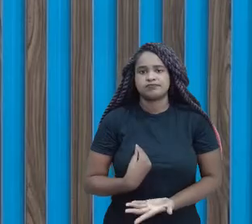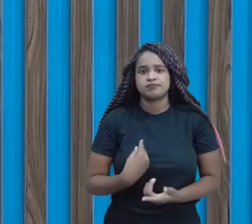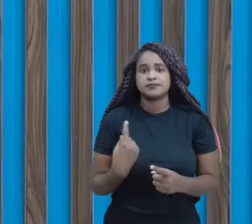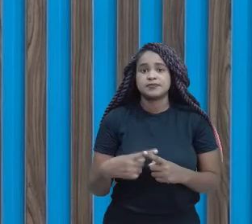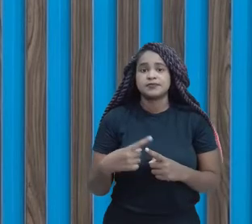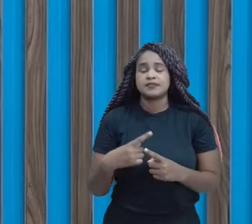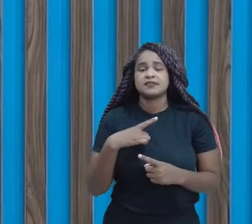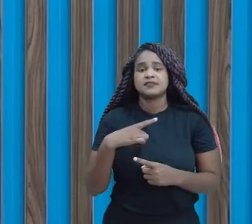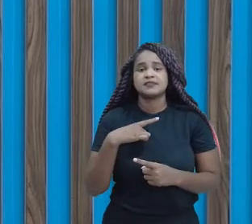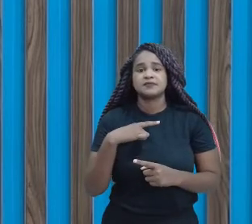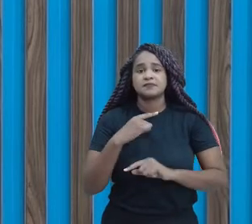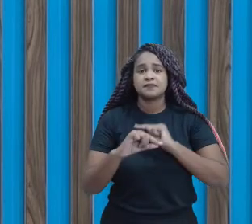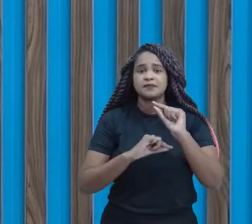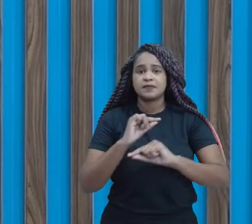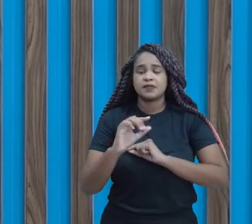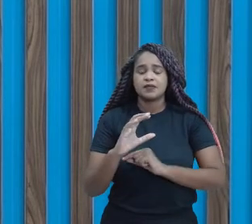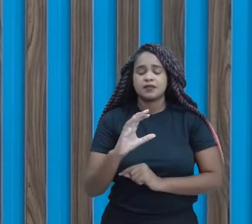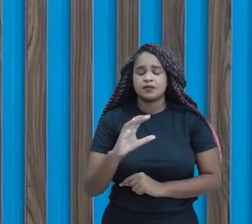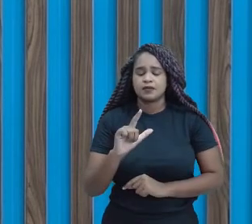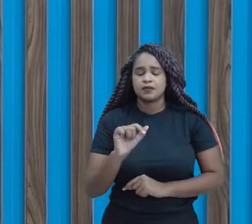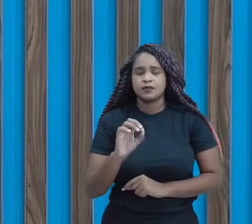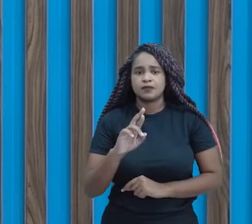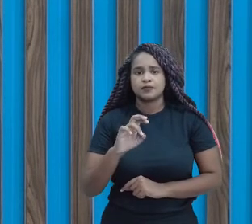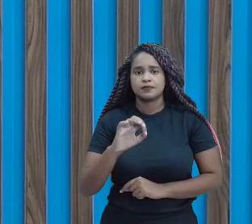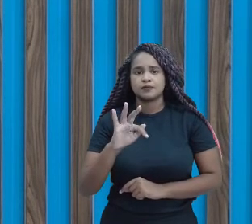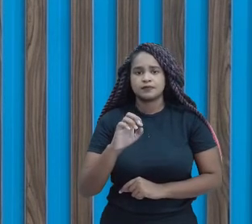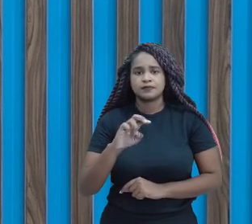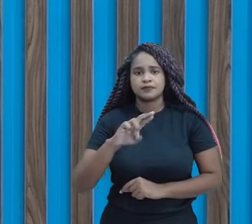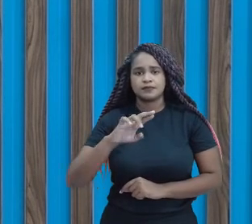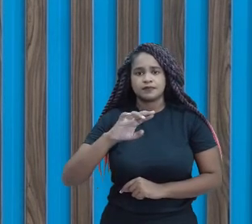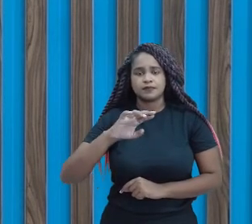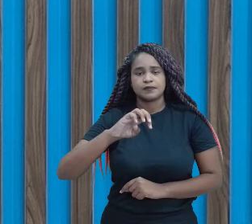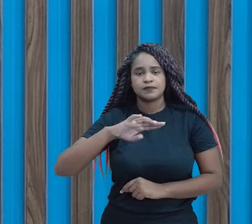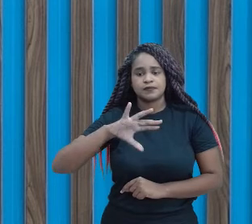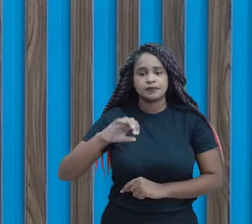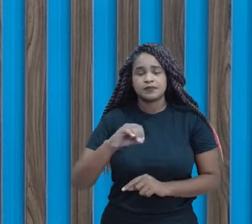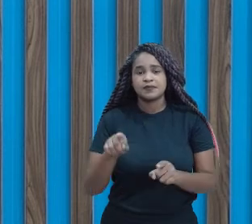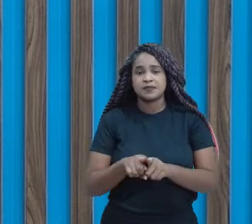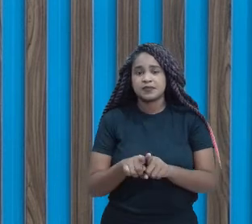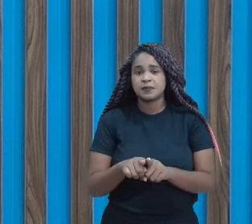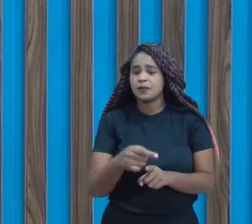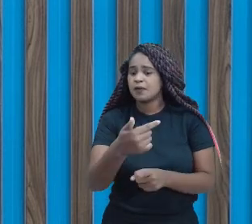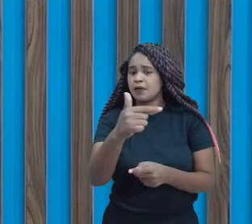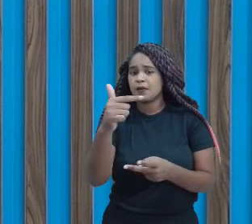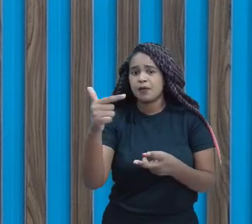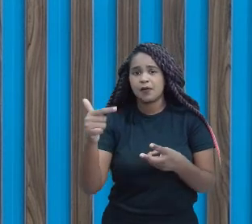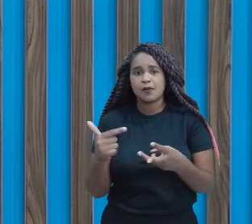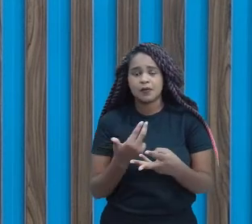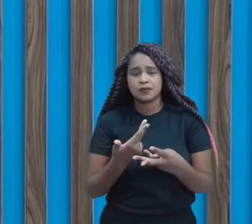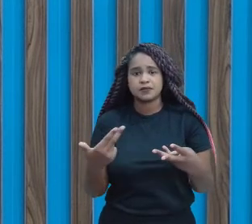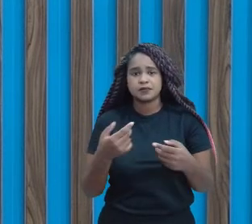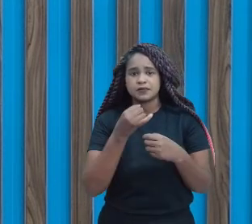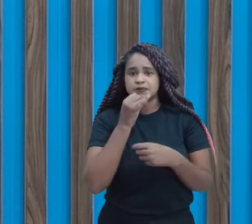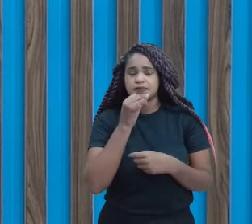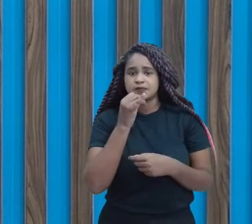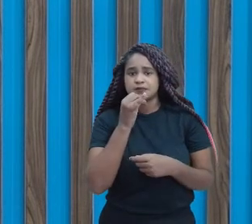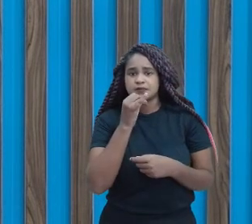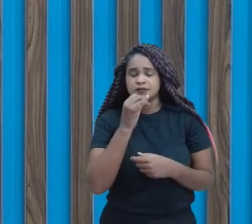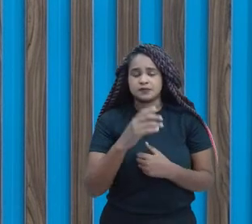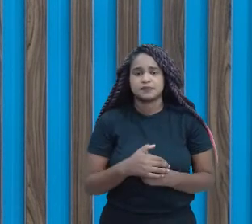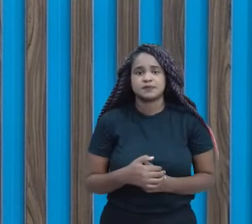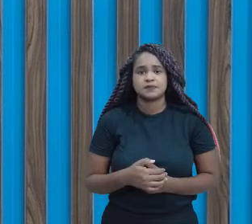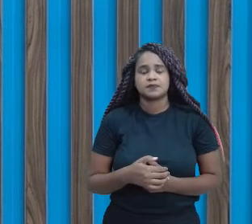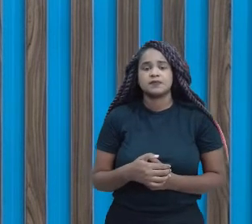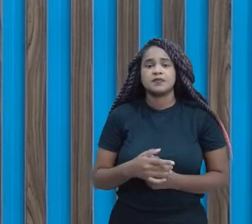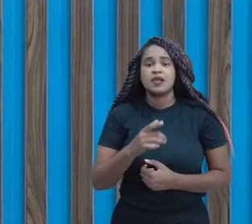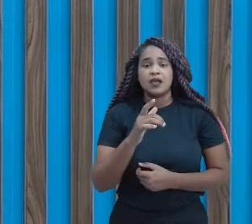cloriformes fecais, não é? Os esgotos, fora outras questões, por exemplo, máquina de lavar, você lavou a roupa,